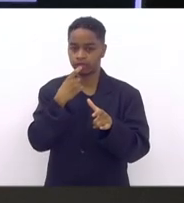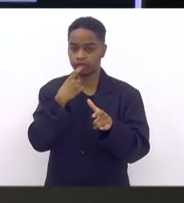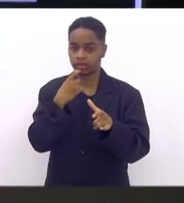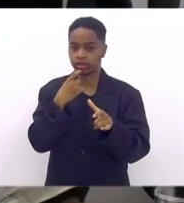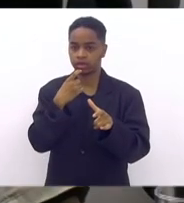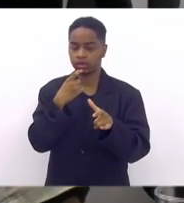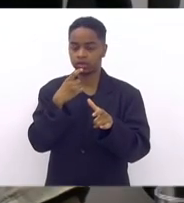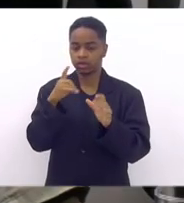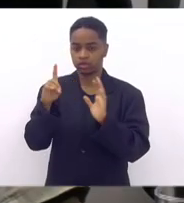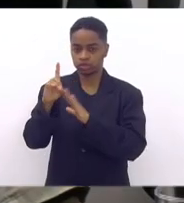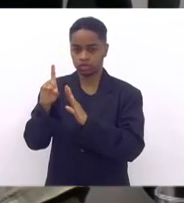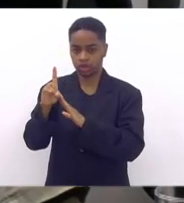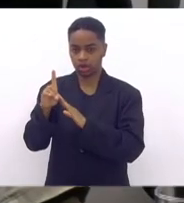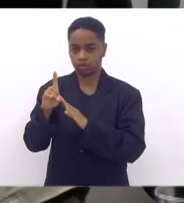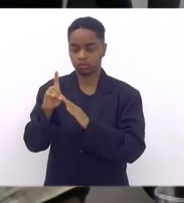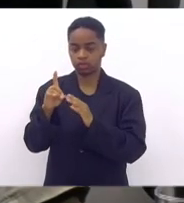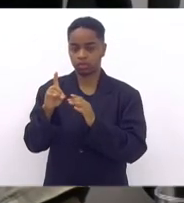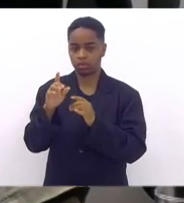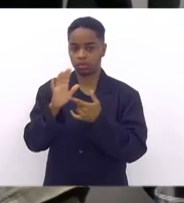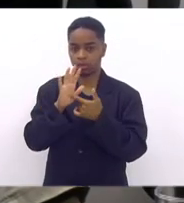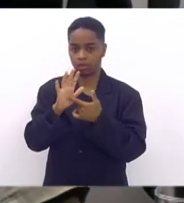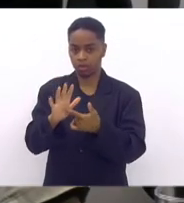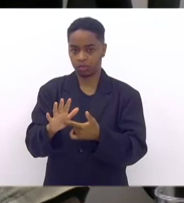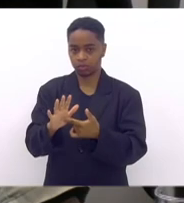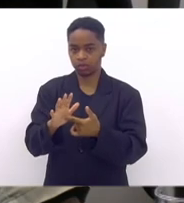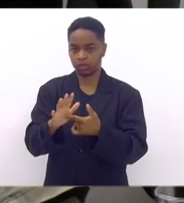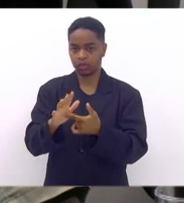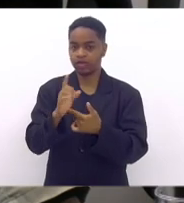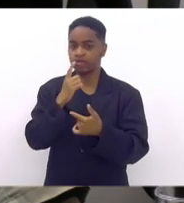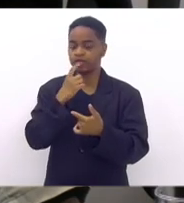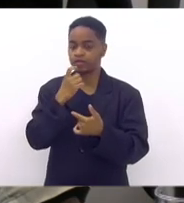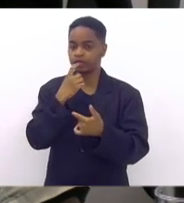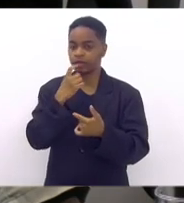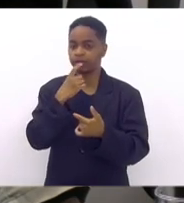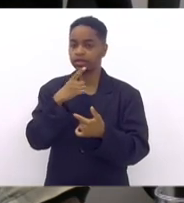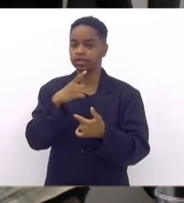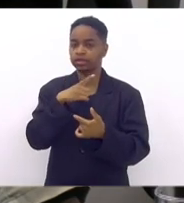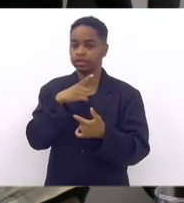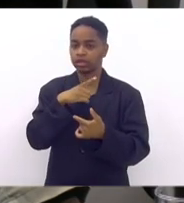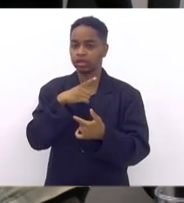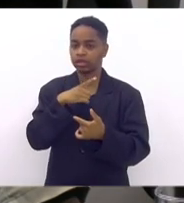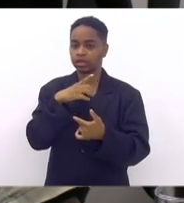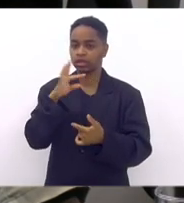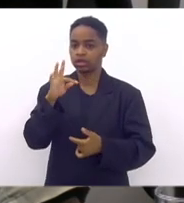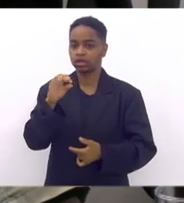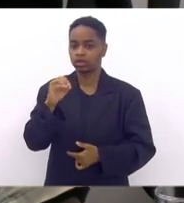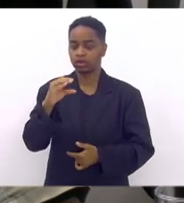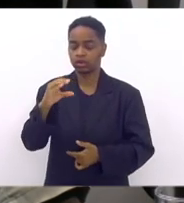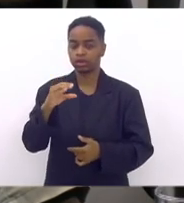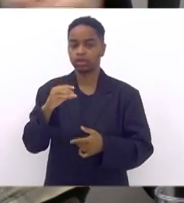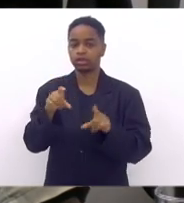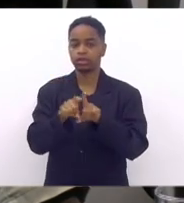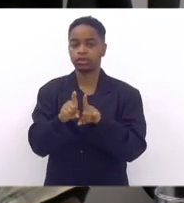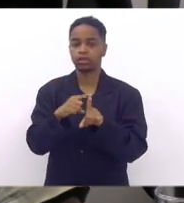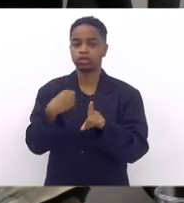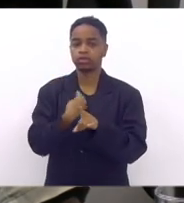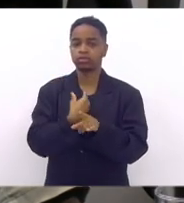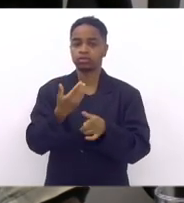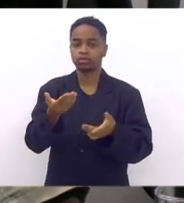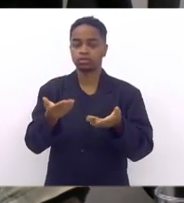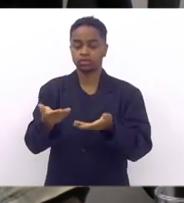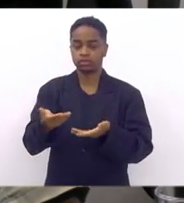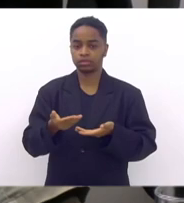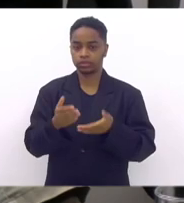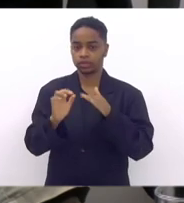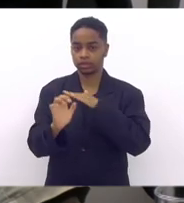à direito mapa de satélite ali indicando pontos onde haveria toque e onde a gente convocou as empresas que T plano de emergência